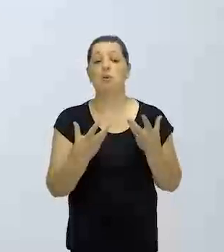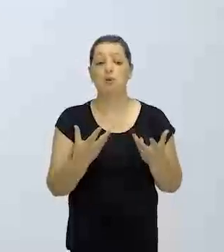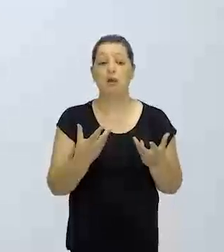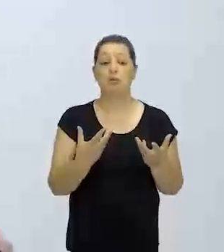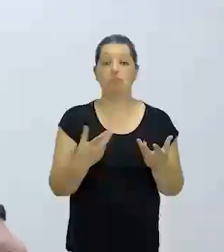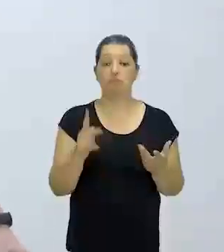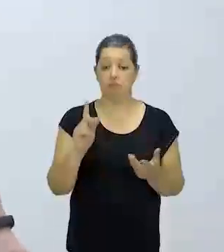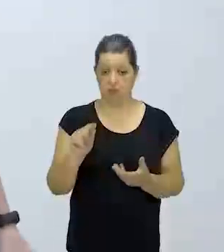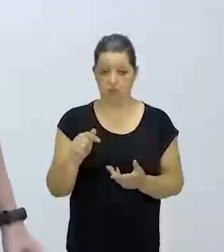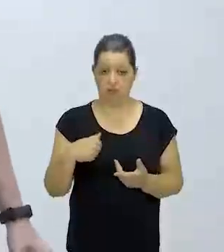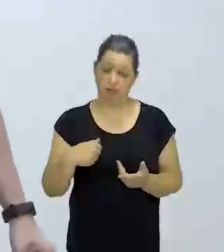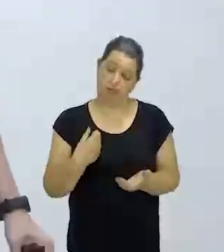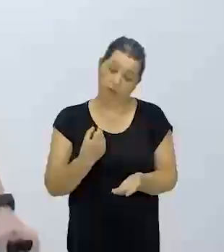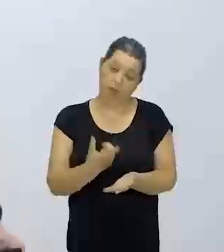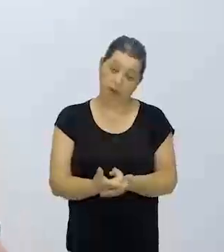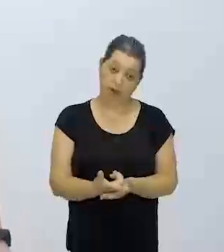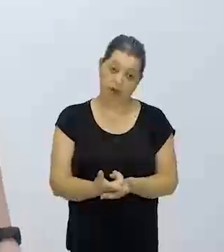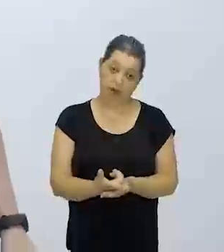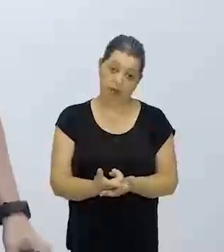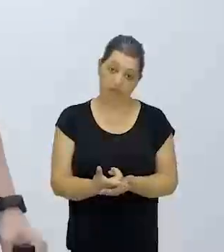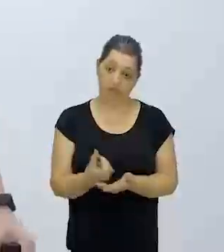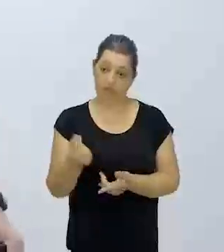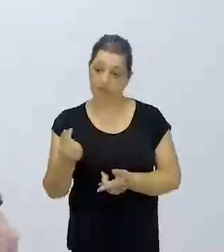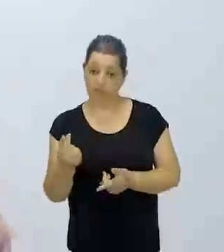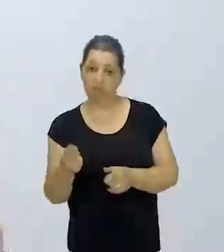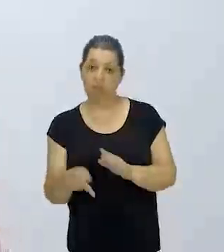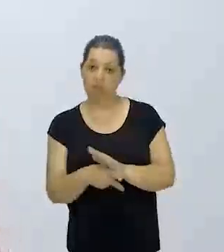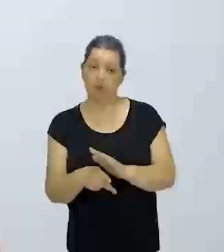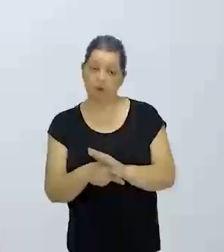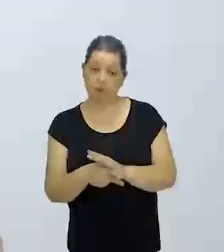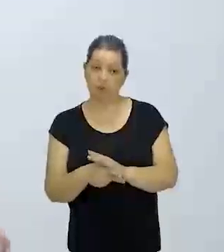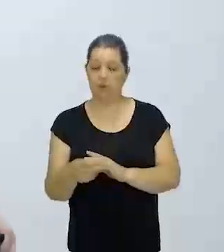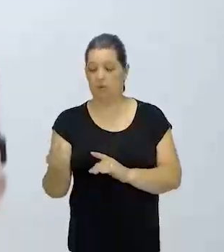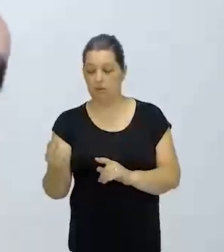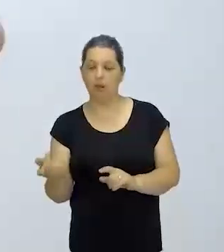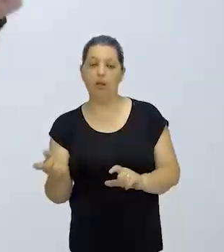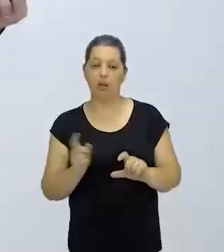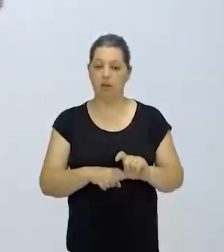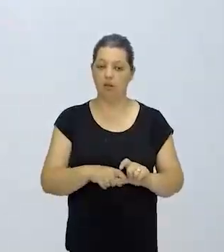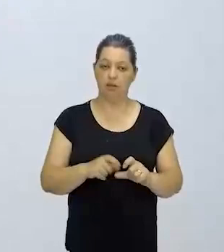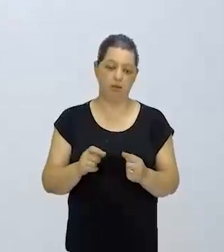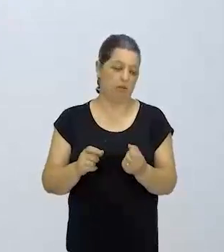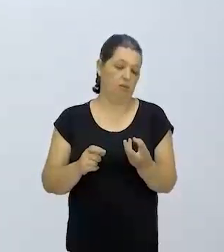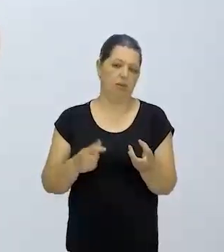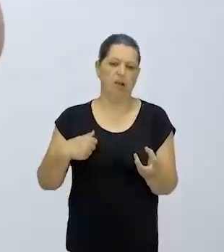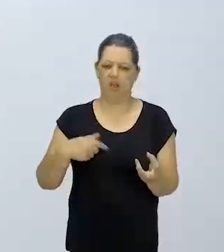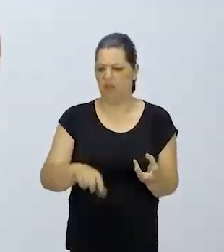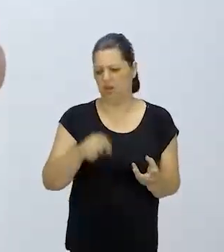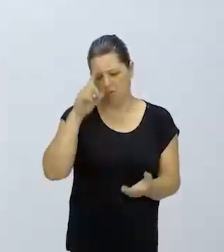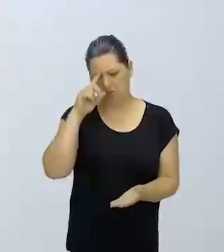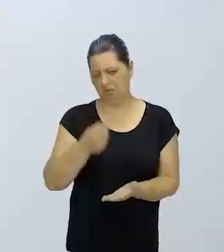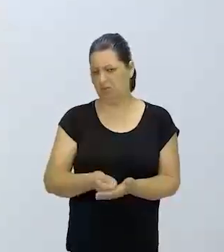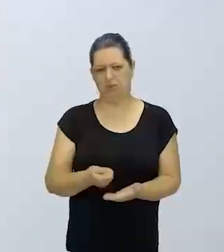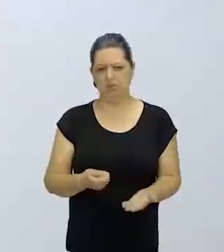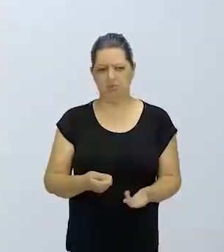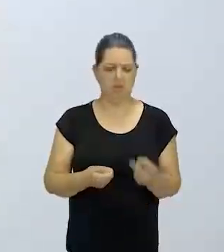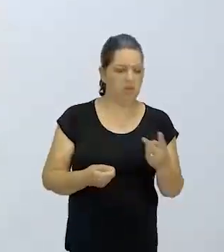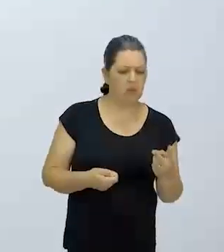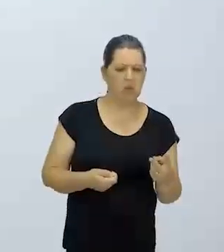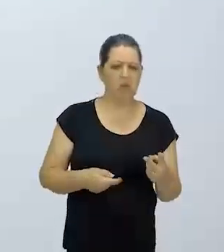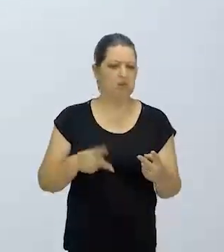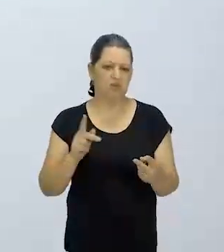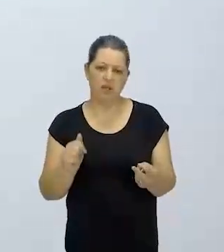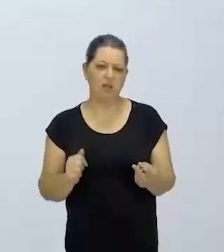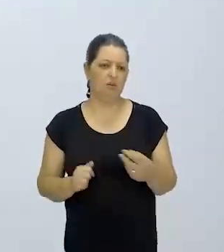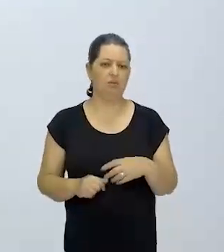comprar, eu vou pagar um valor. Então, o preço tá lá dependendo da quantidade, mas a quantidade sou eu que decido. Se eu quiser ir lá comprar 2 quilos, eu compro. Se a professora